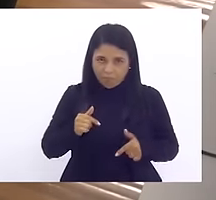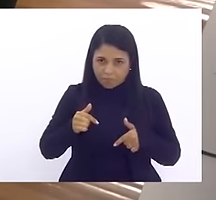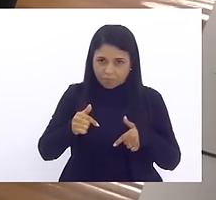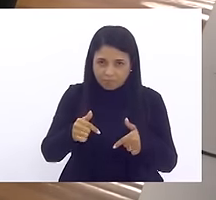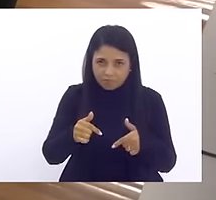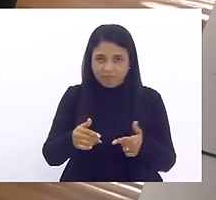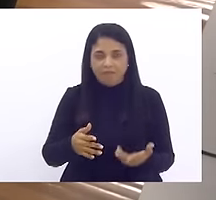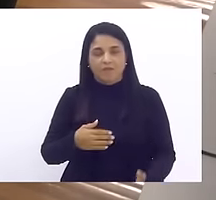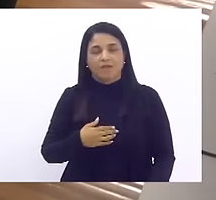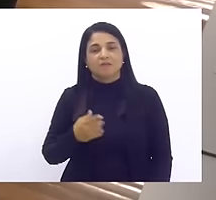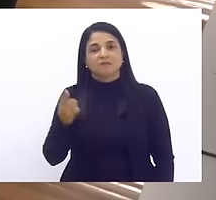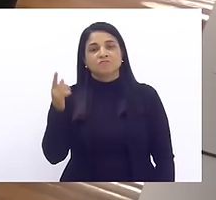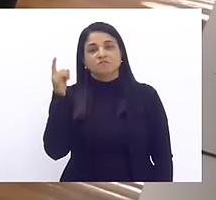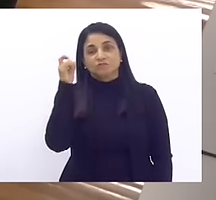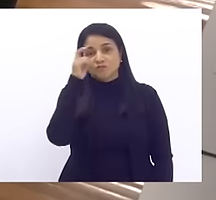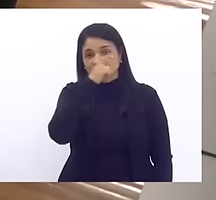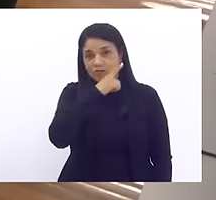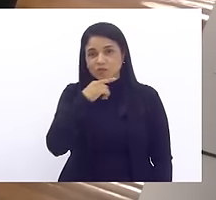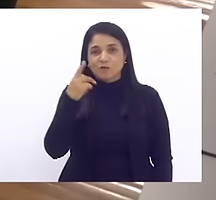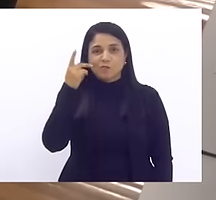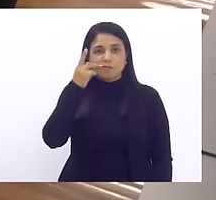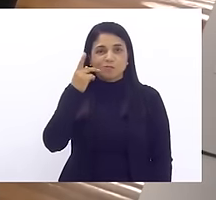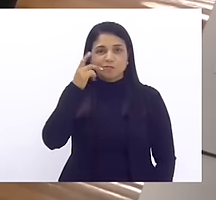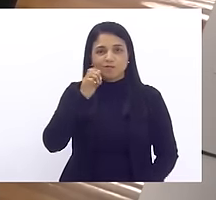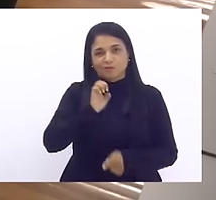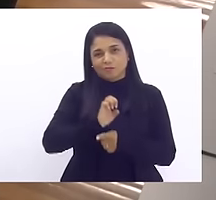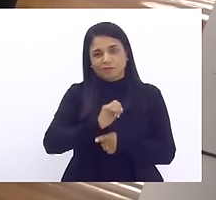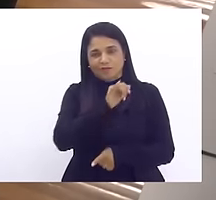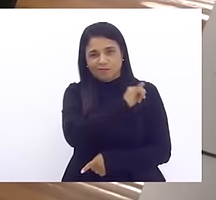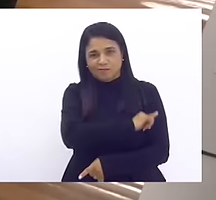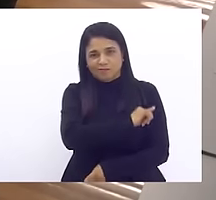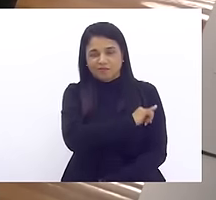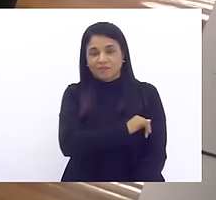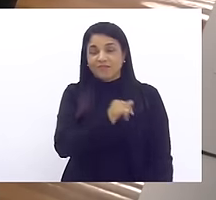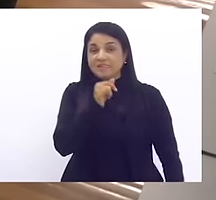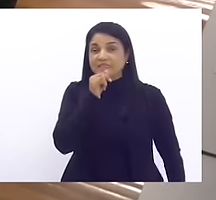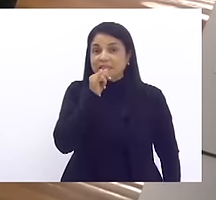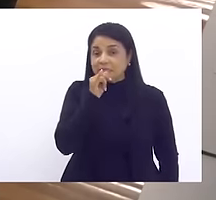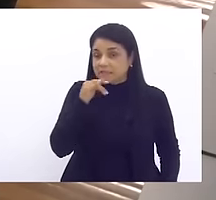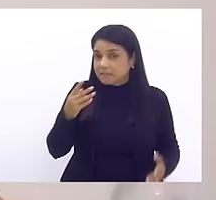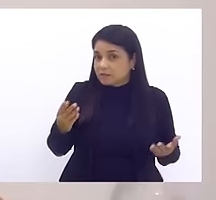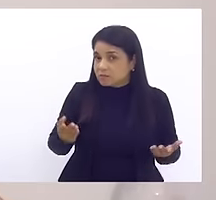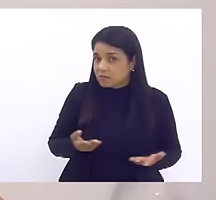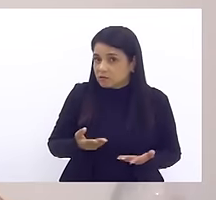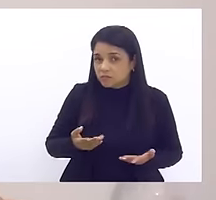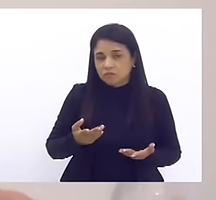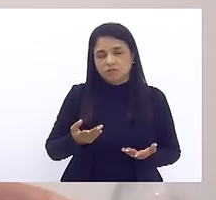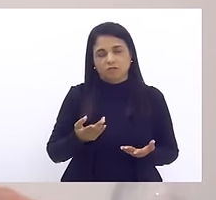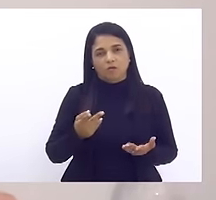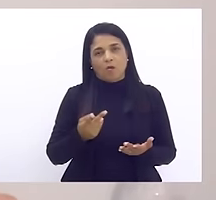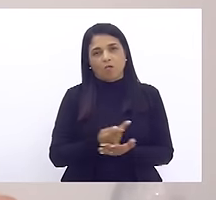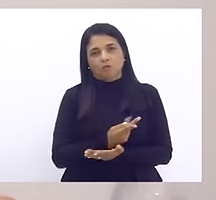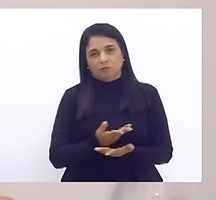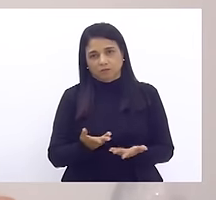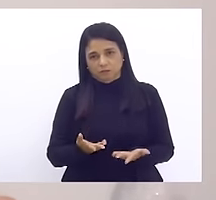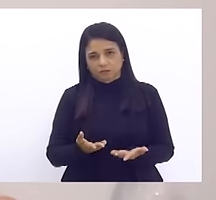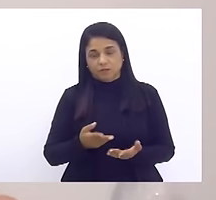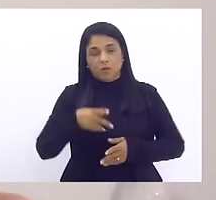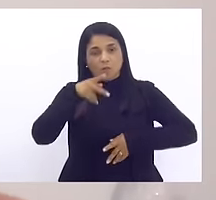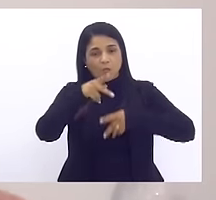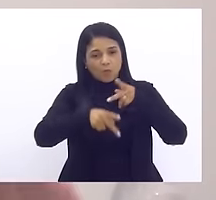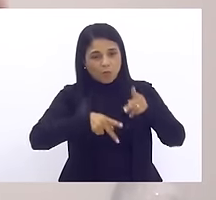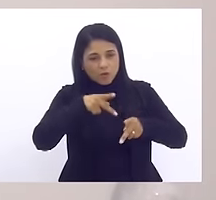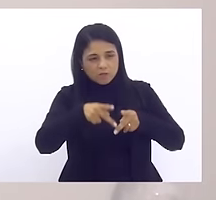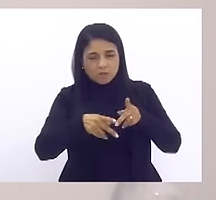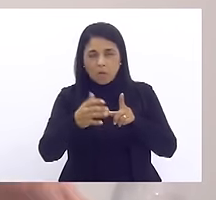e tá difícil ser político no Rio de Janeiro triste o que tá acontecendo aqui hoje triste a população que é todo momento